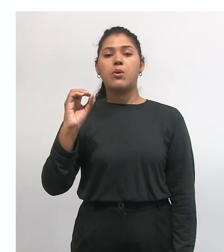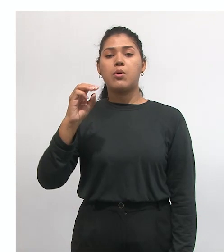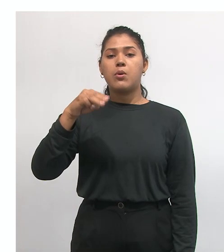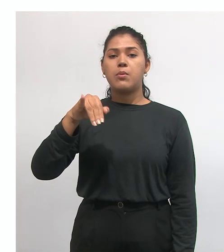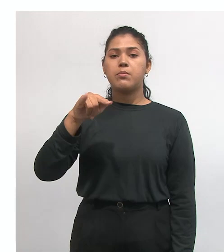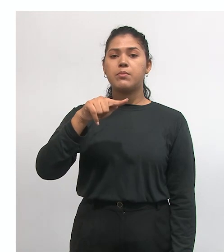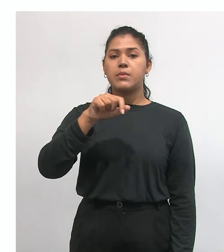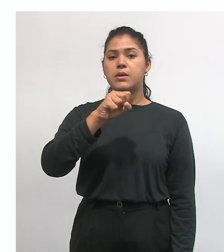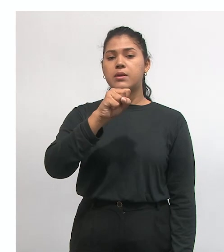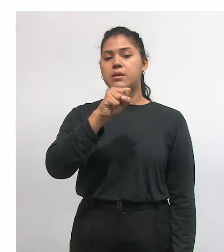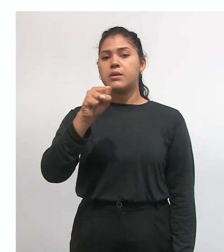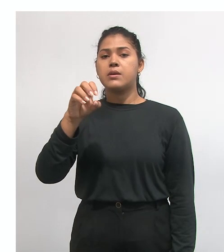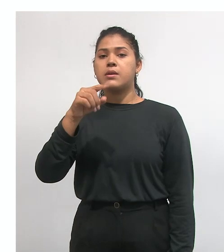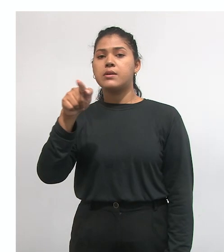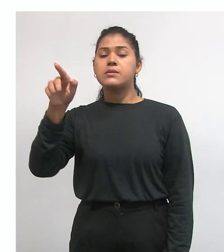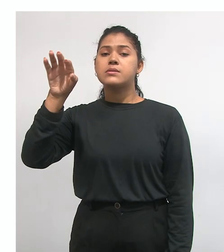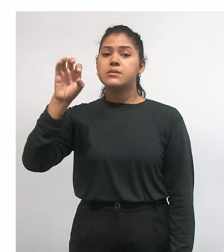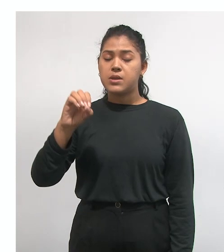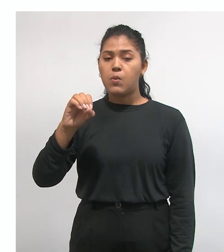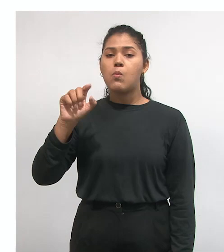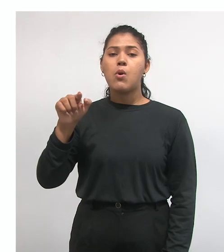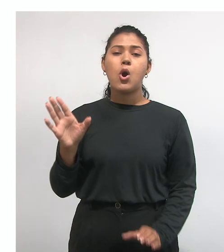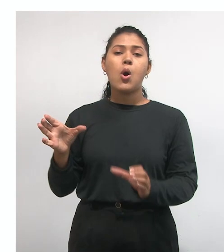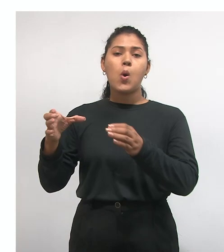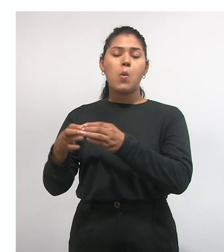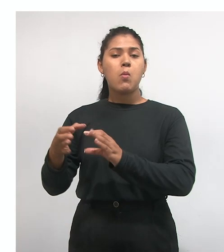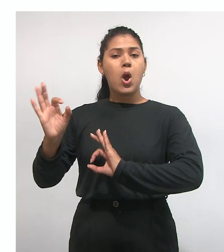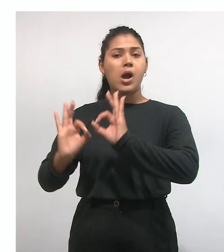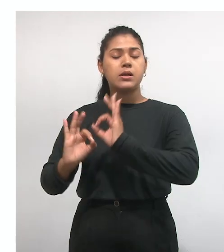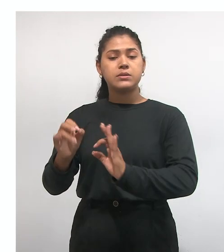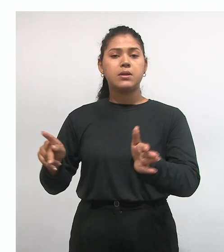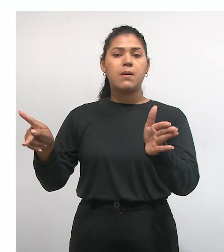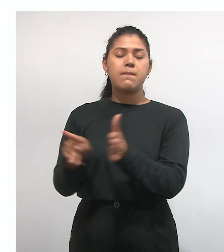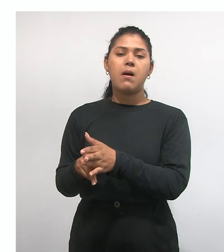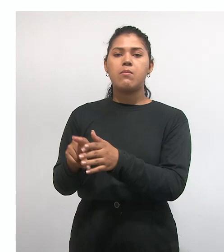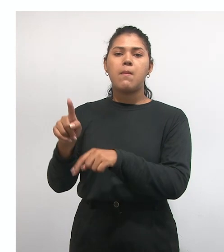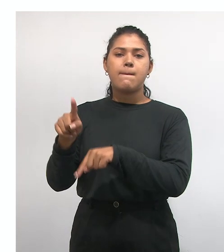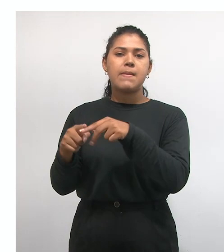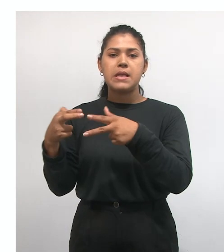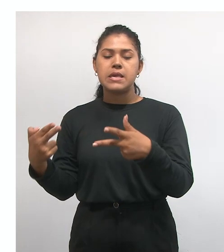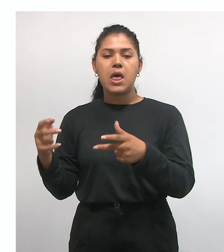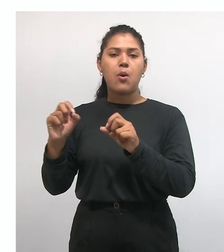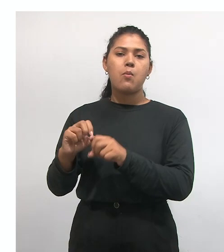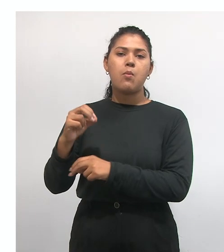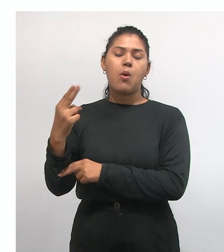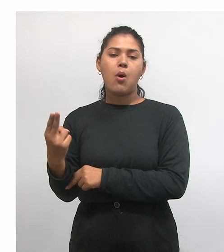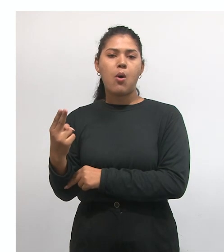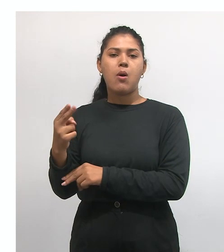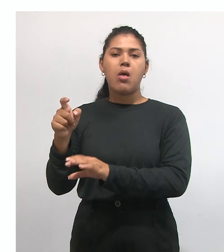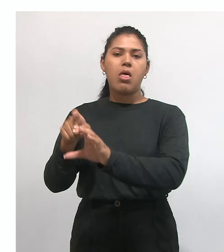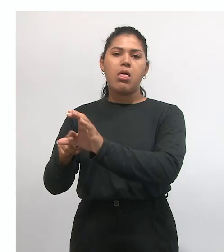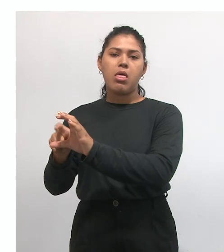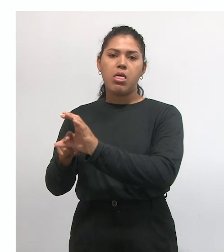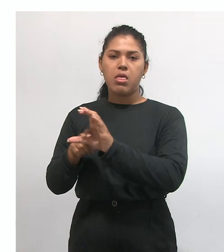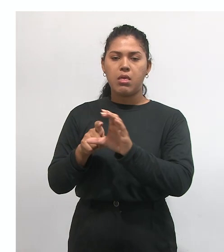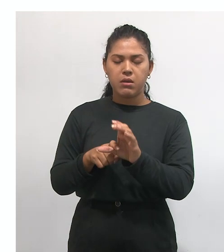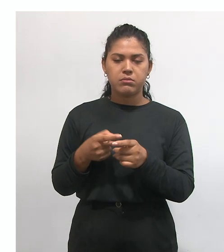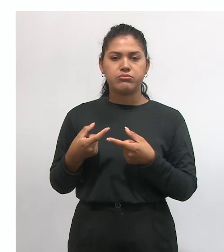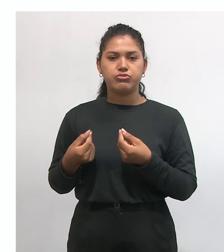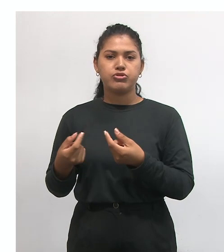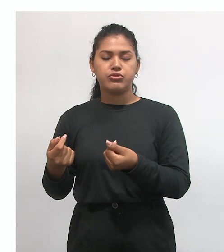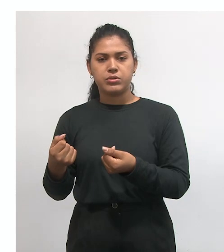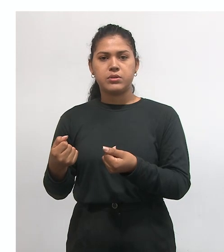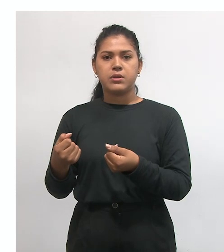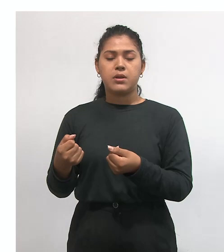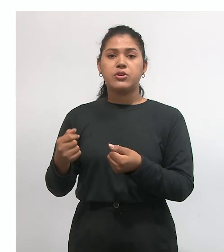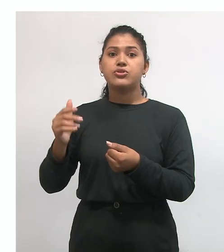considerado o administrador judicial. Então, o síndico, aí em relação aos condomínios, né, que é o síndico de condomínio, e o comissário pelos tributos devidos